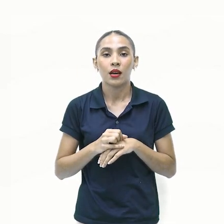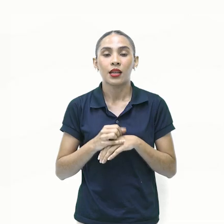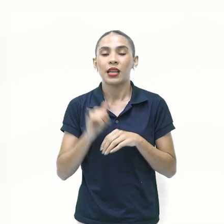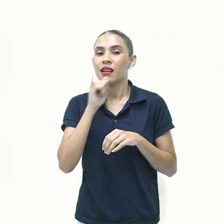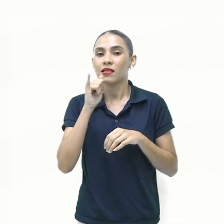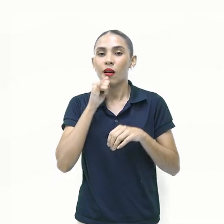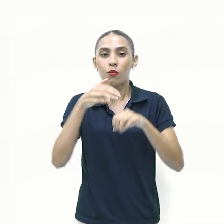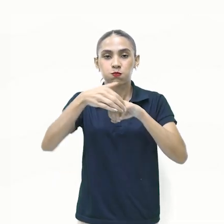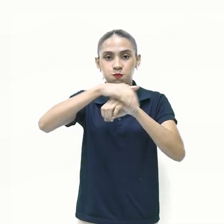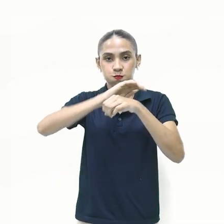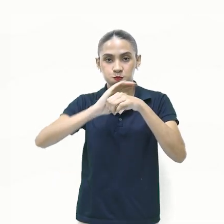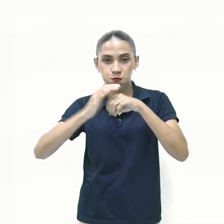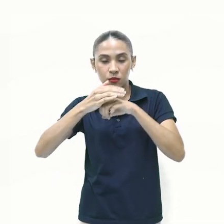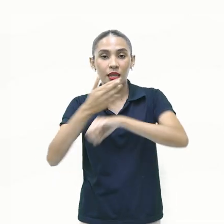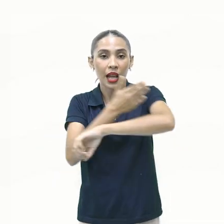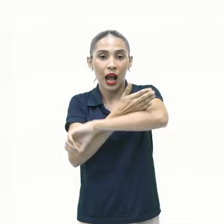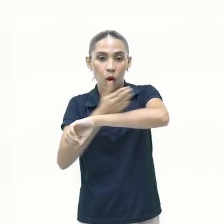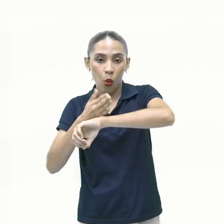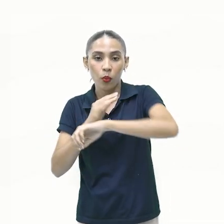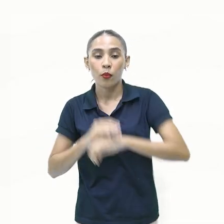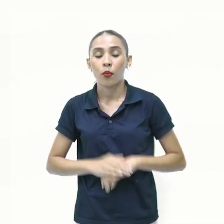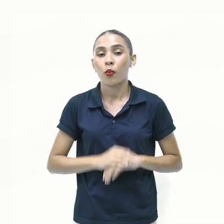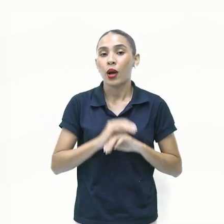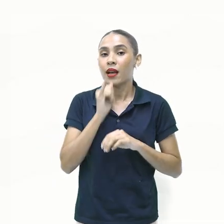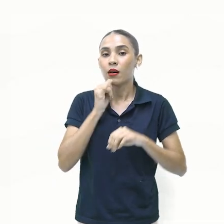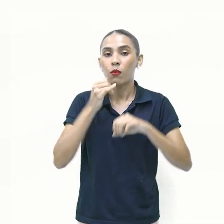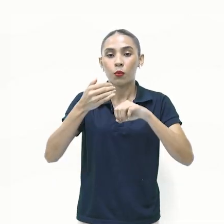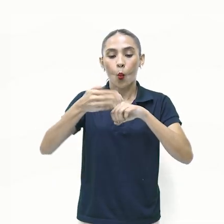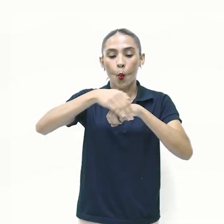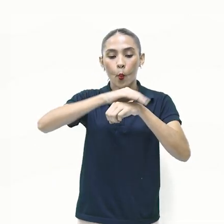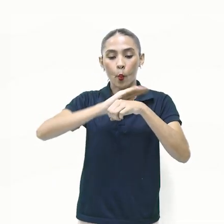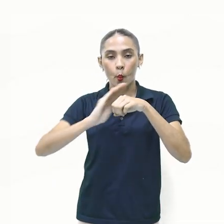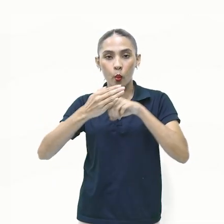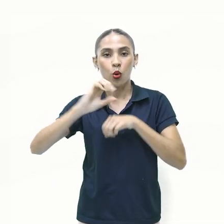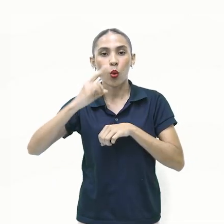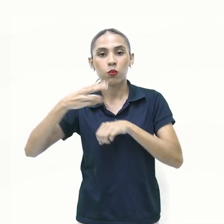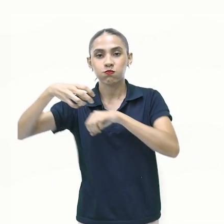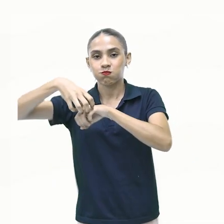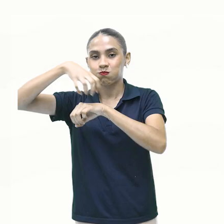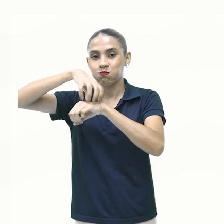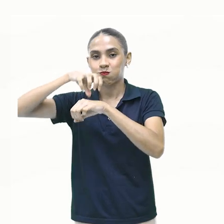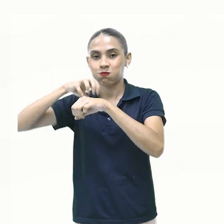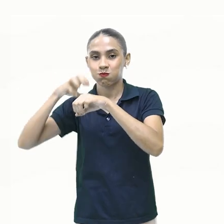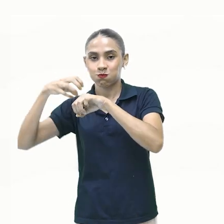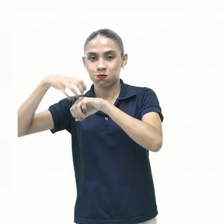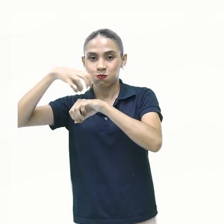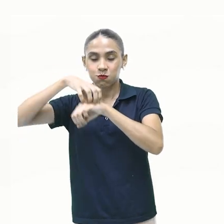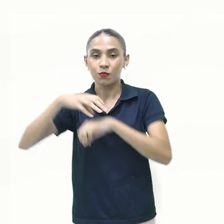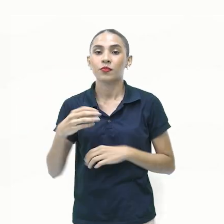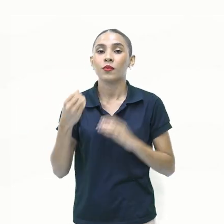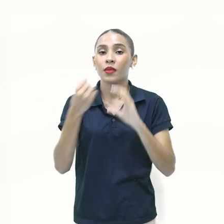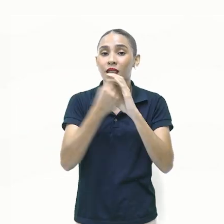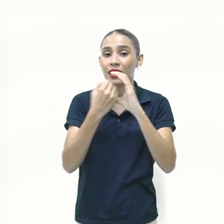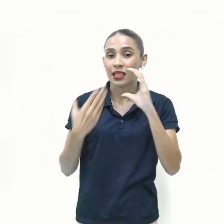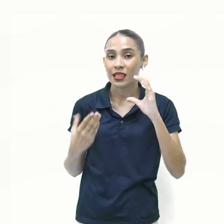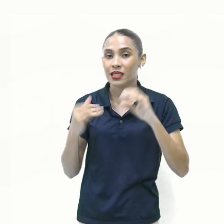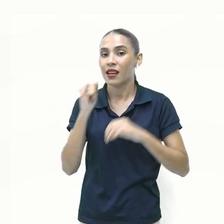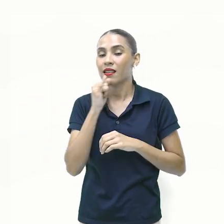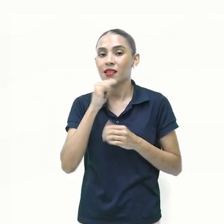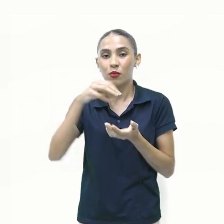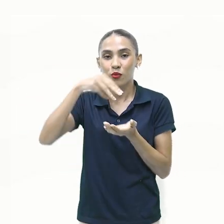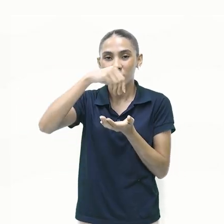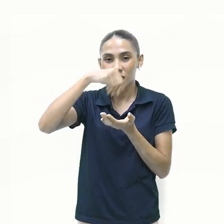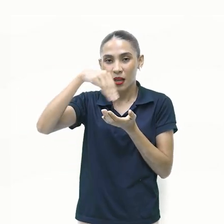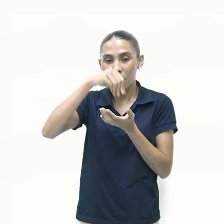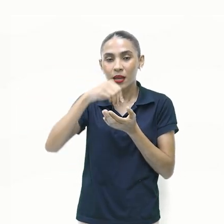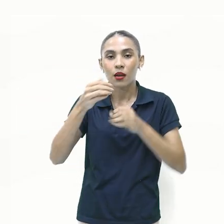A textura da semente e a cor, onde ela poderia ser lisa ou rugosa. Quando a gente observa uma característica